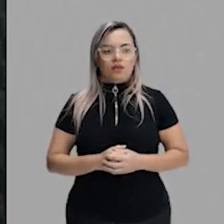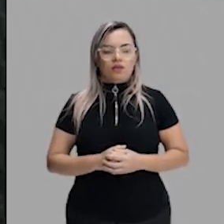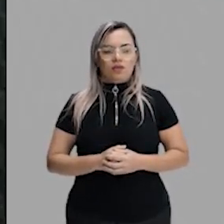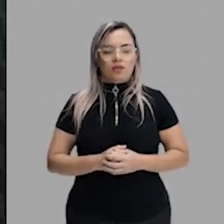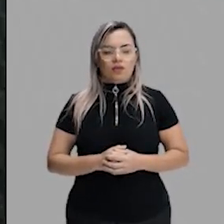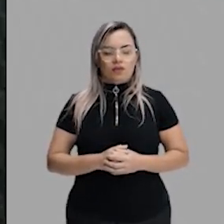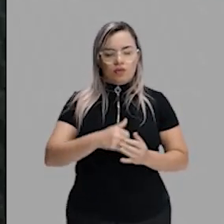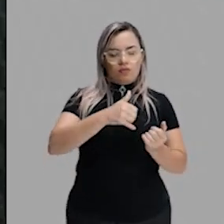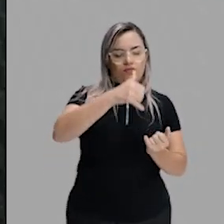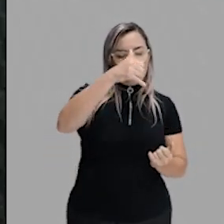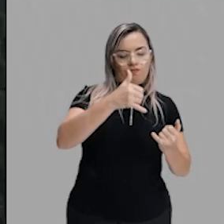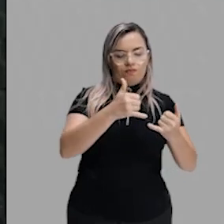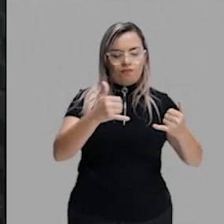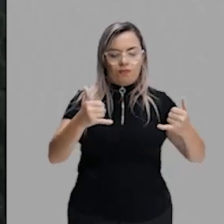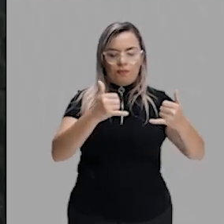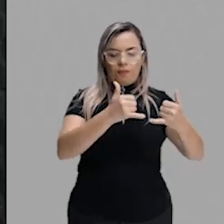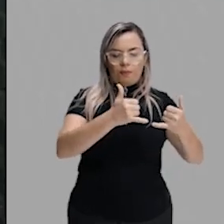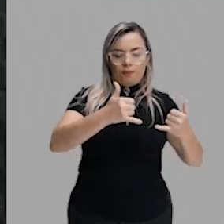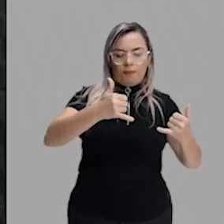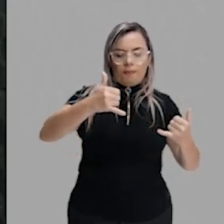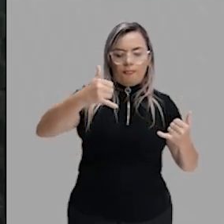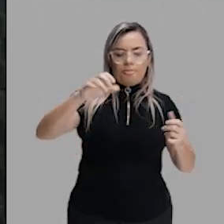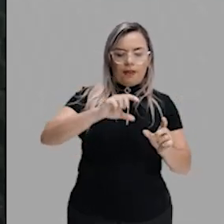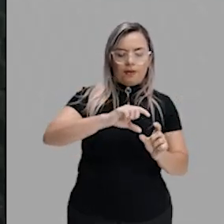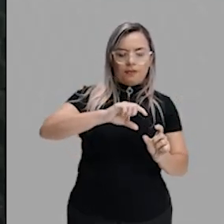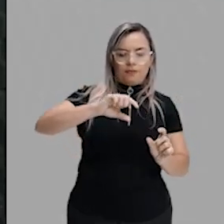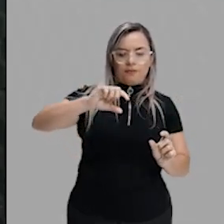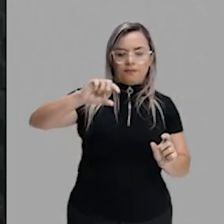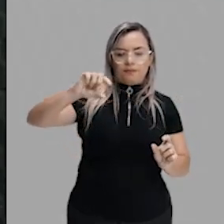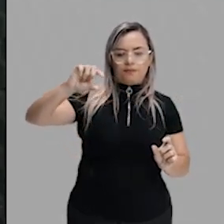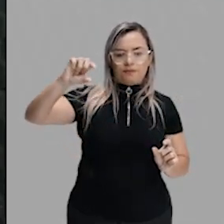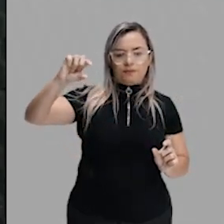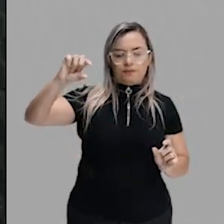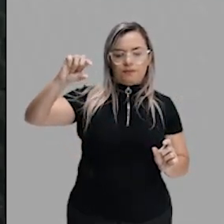ôhmico é uma reta, né, de grandezas